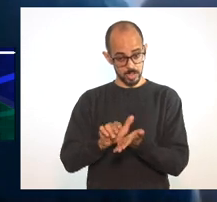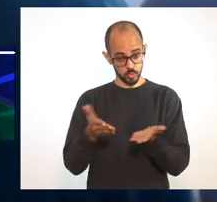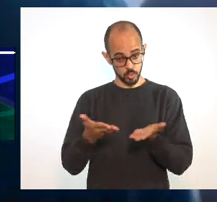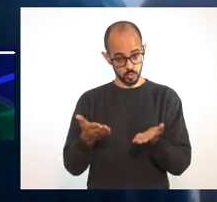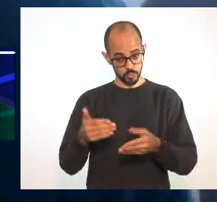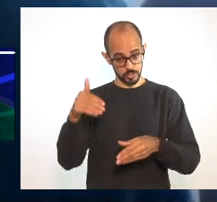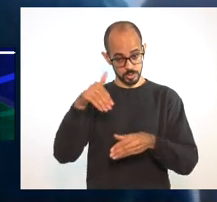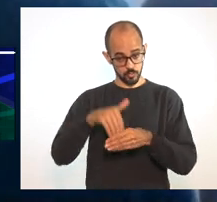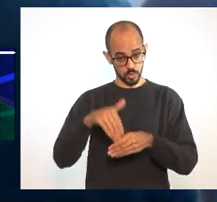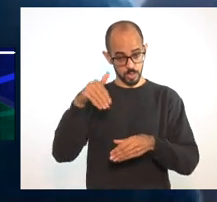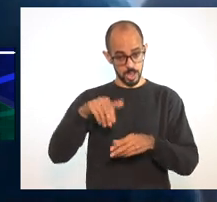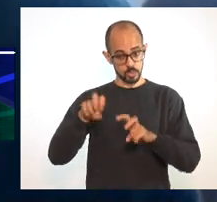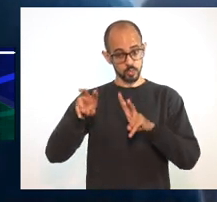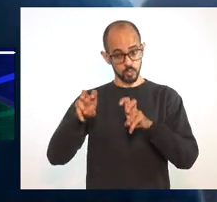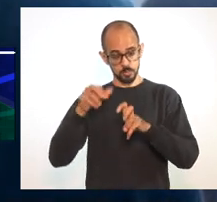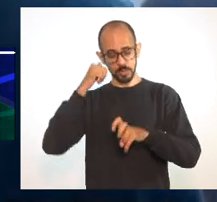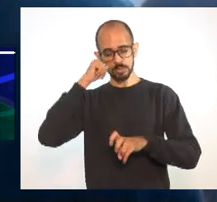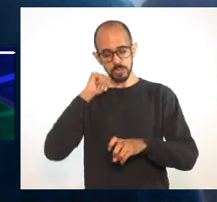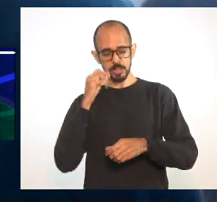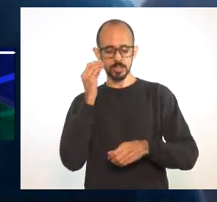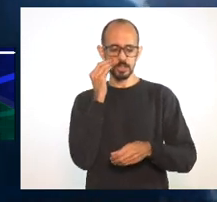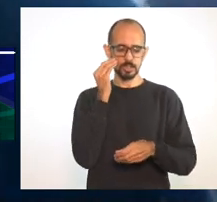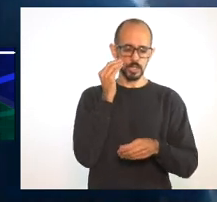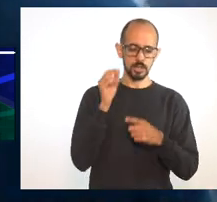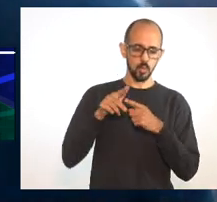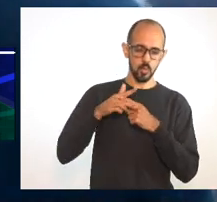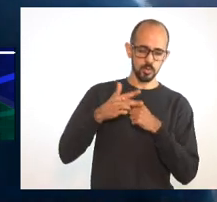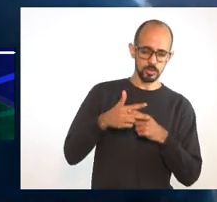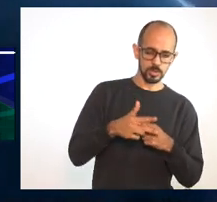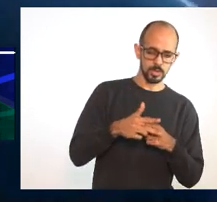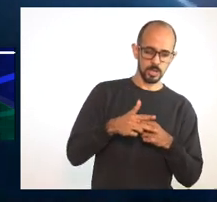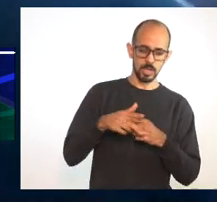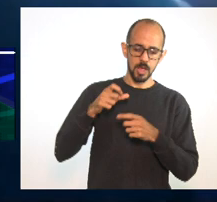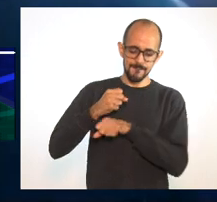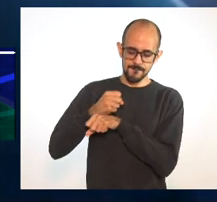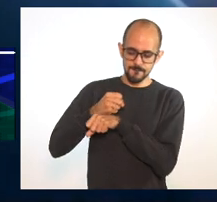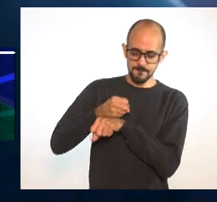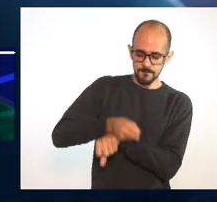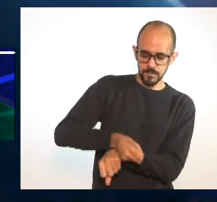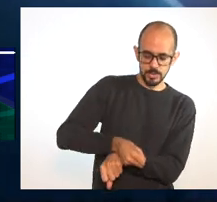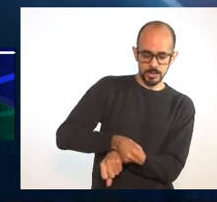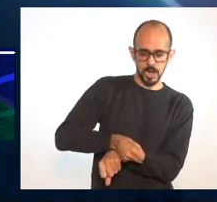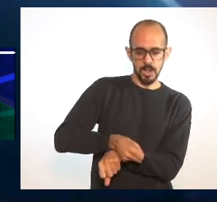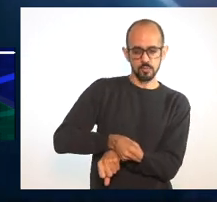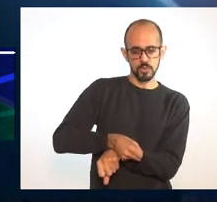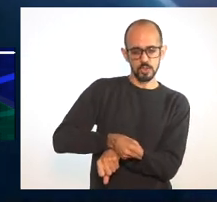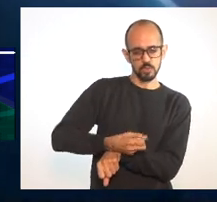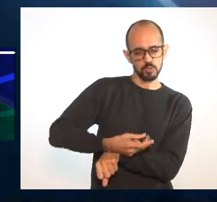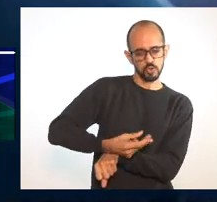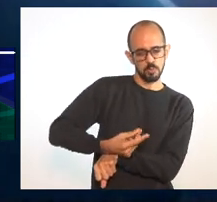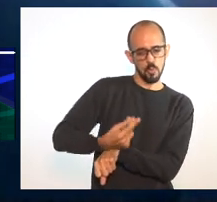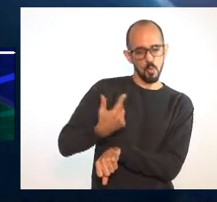eles tentam corrigir uma herança do escravismo colonial, onde